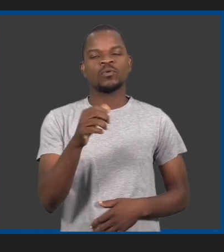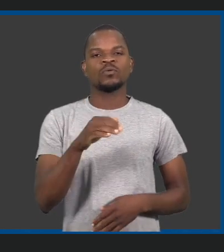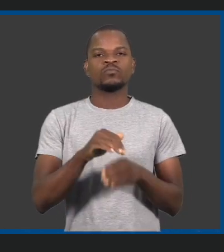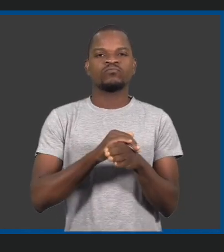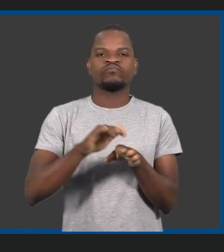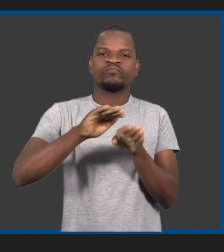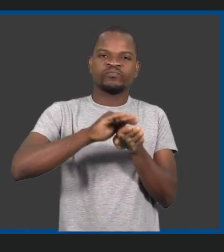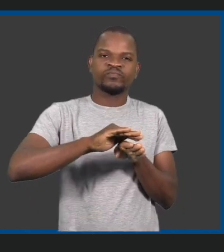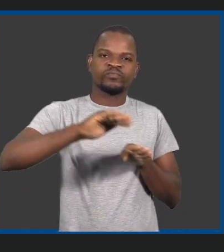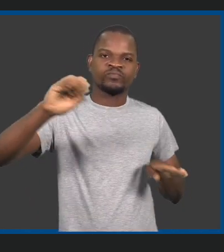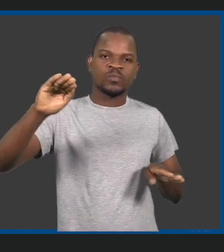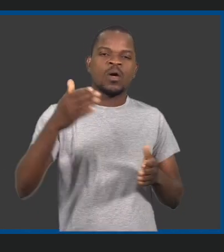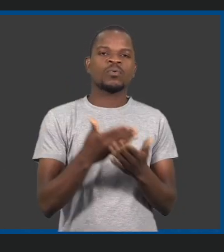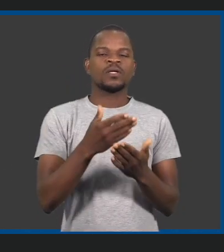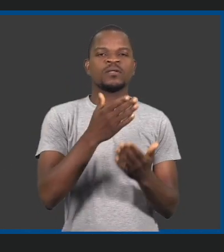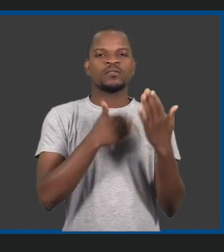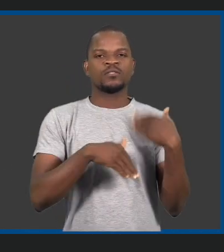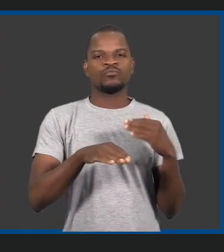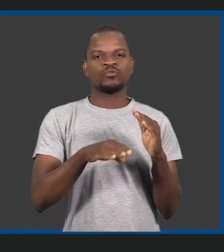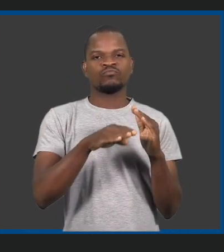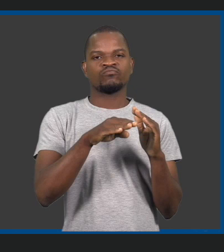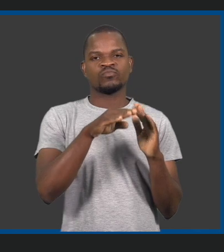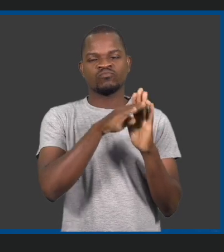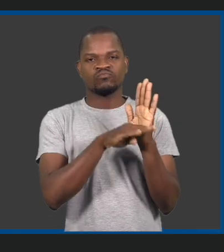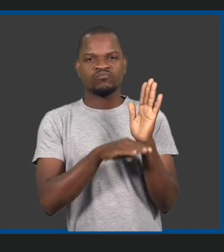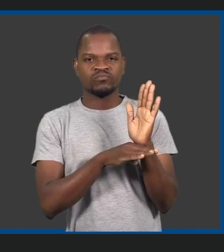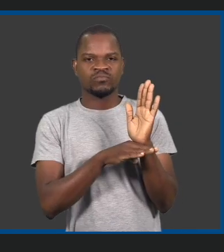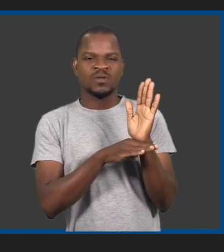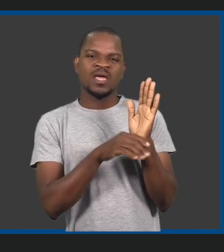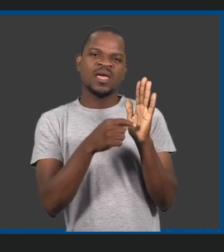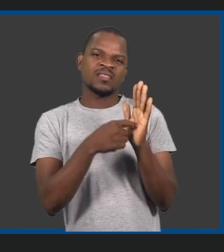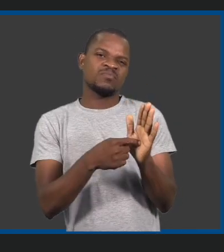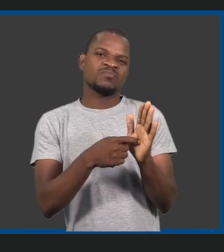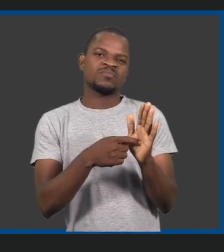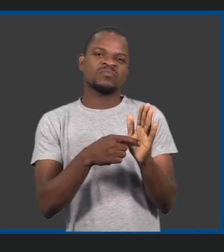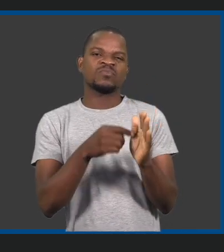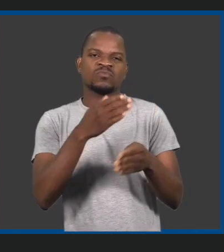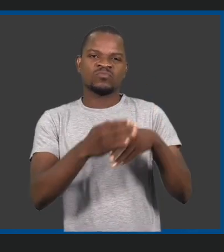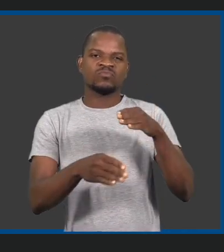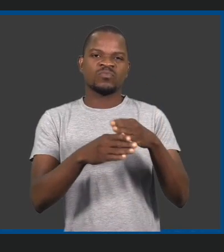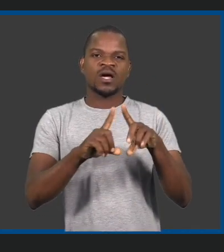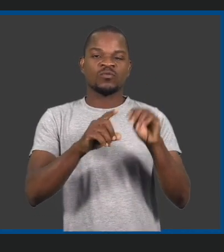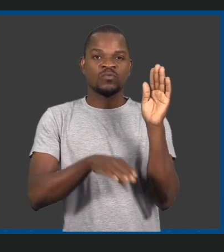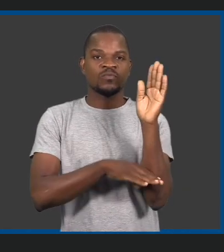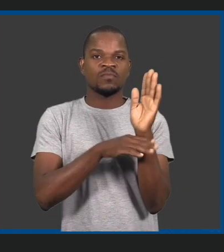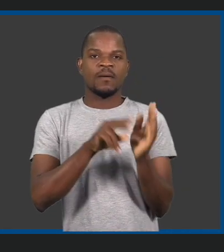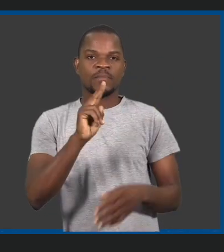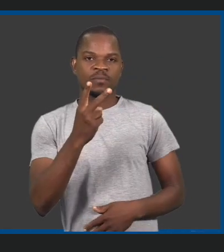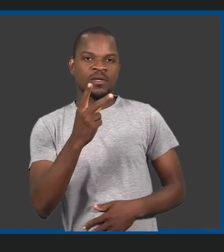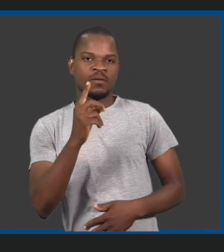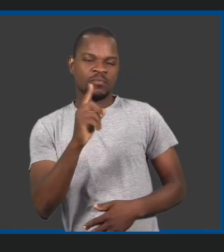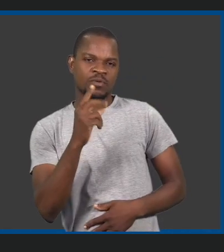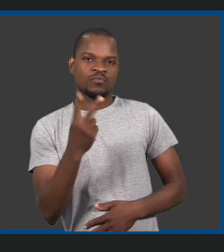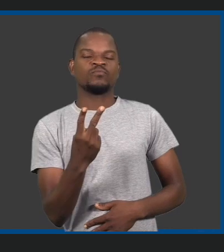for possível, até subindo o andar. Temos rampas que chegam até o andar semeiro. Para fechar,